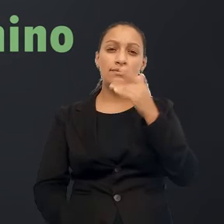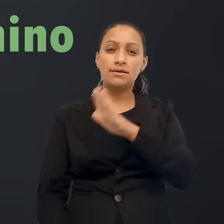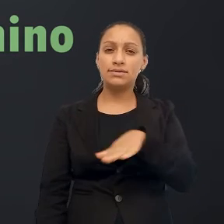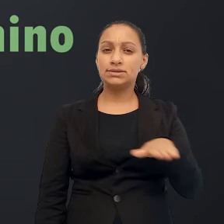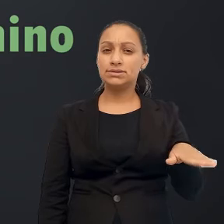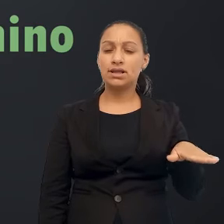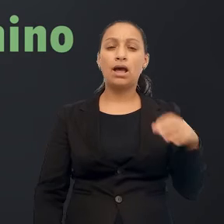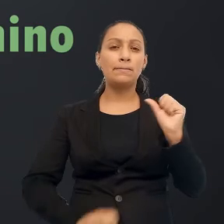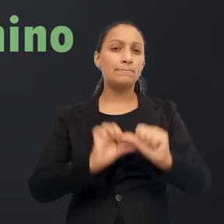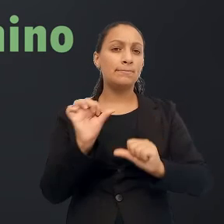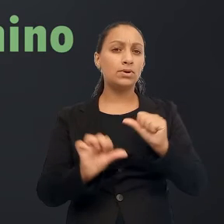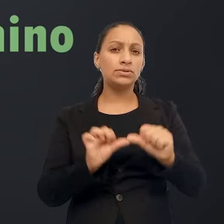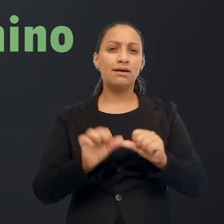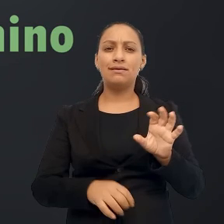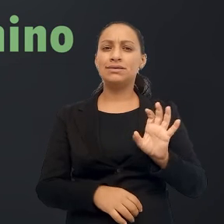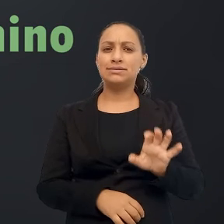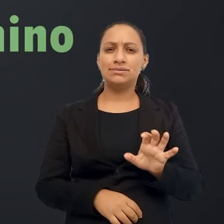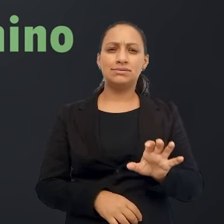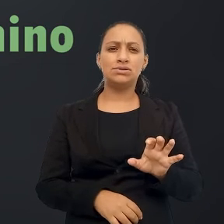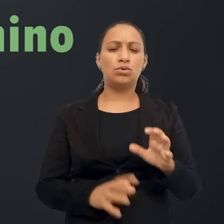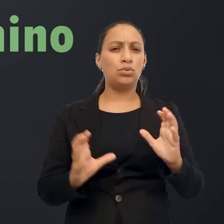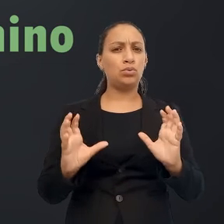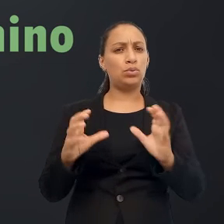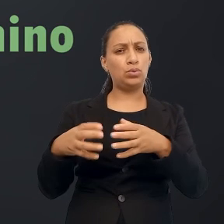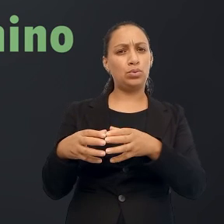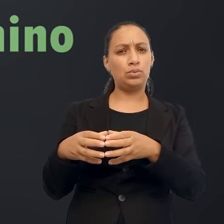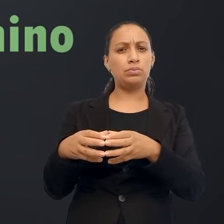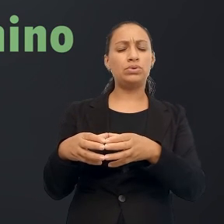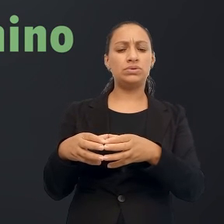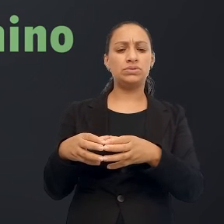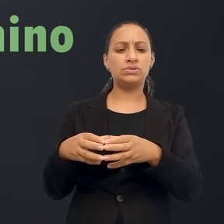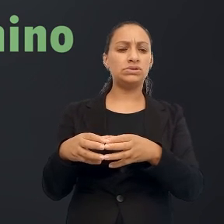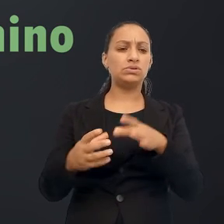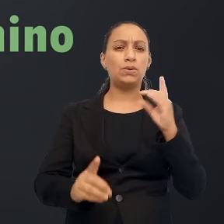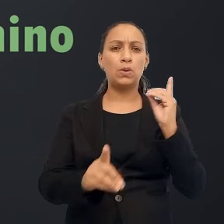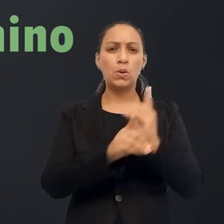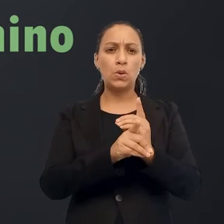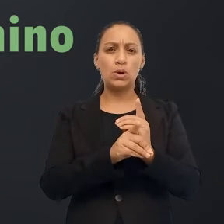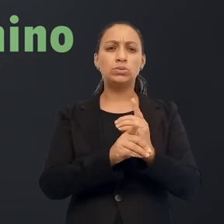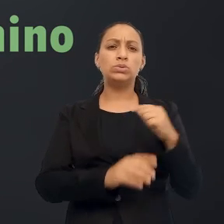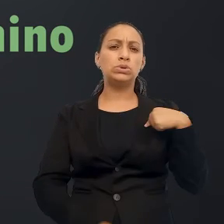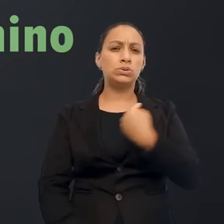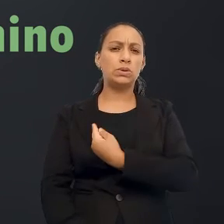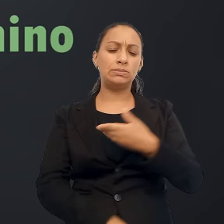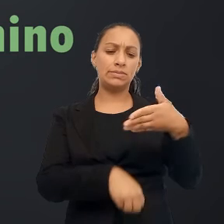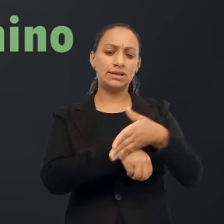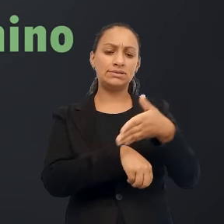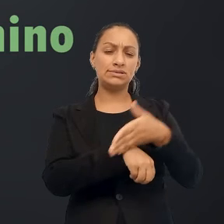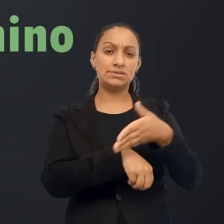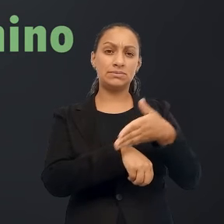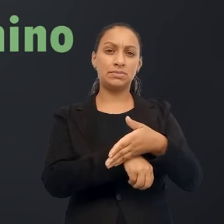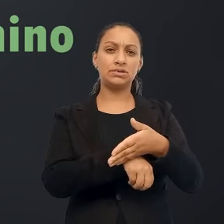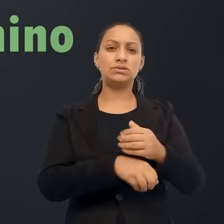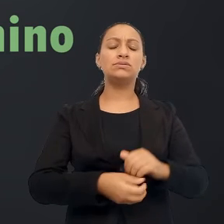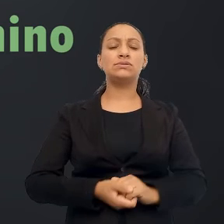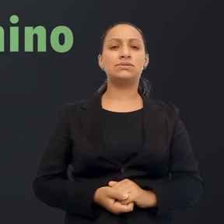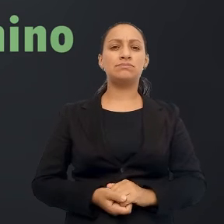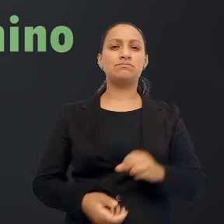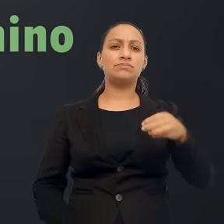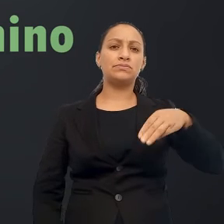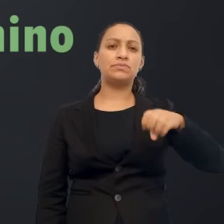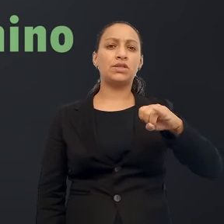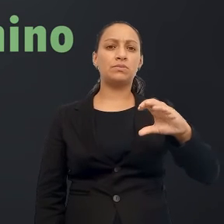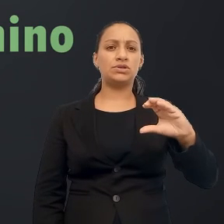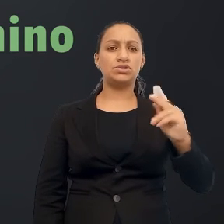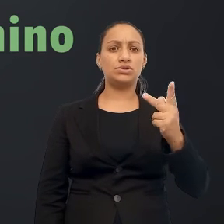a mudar isso. Nos grupos de encontros que nós participamos, a Michelle com